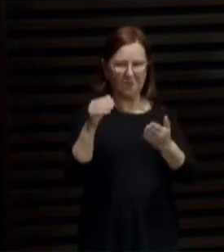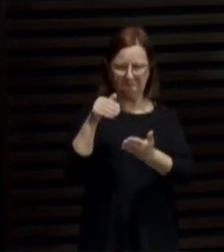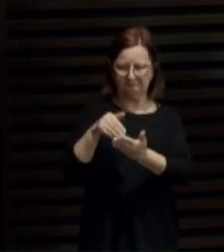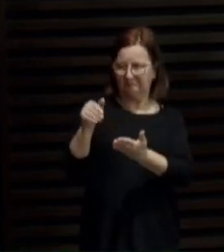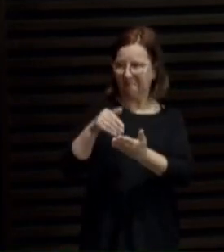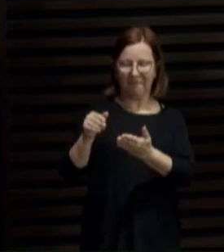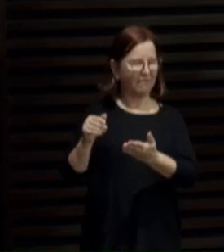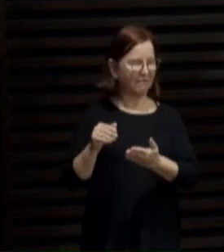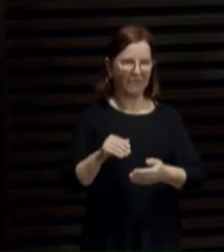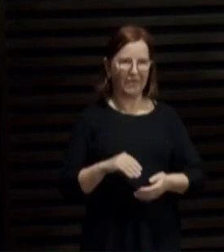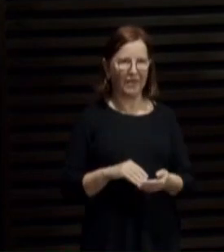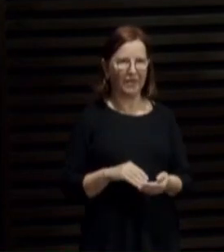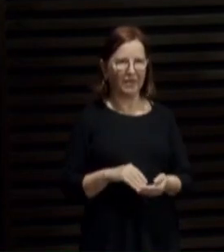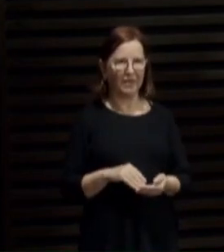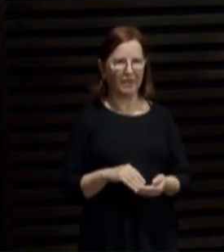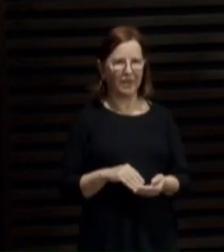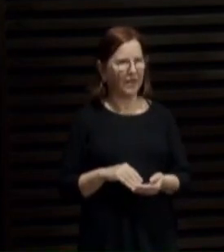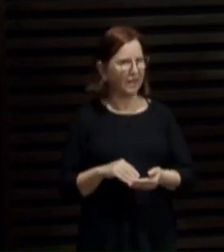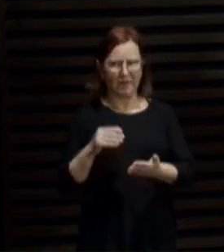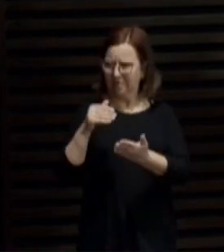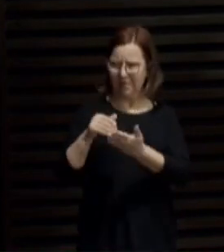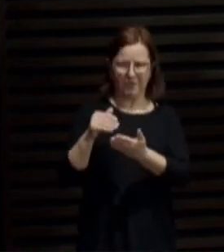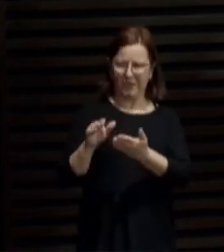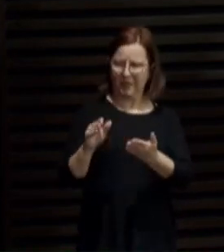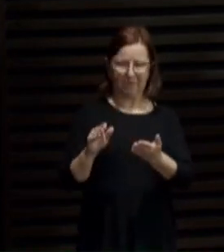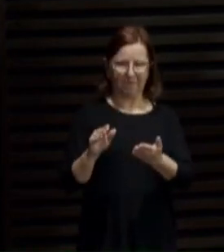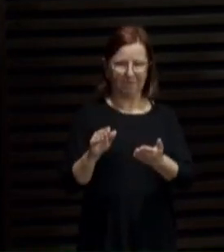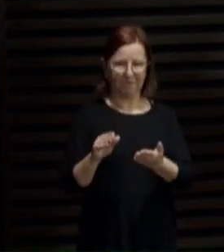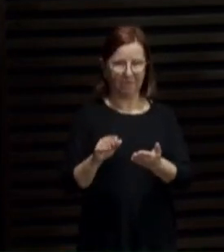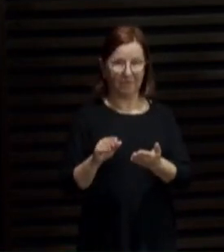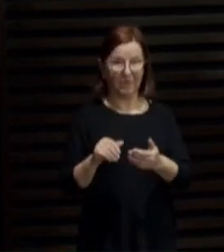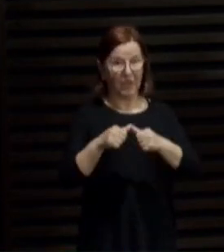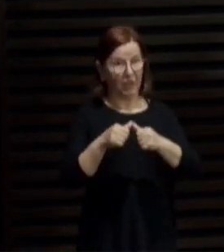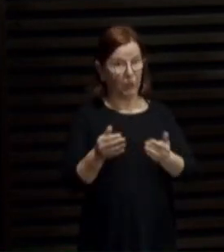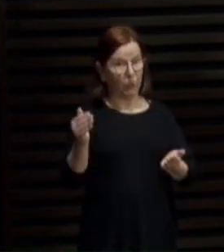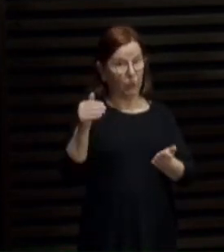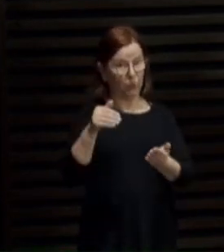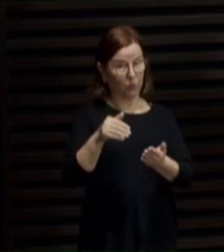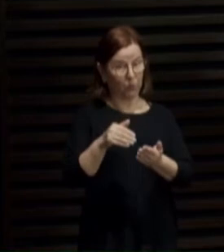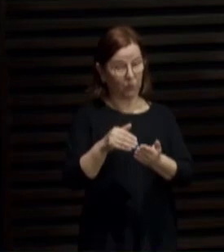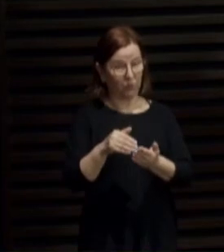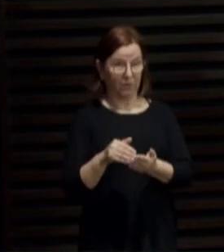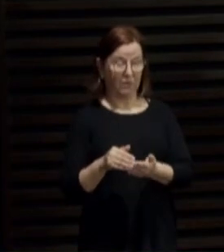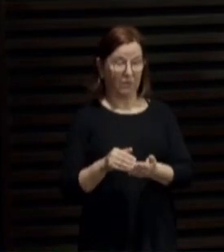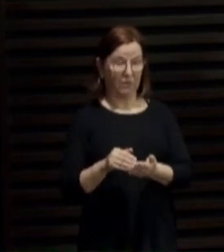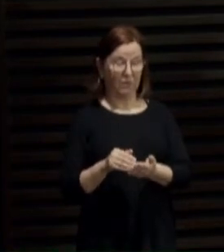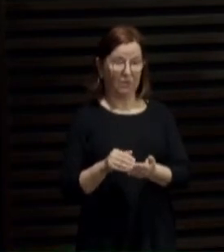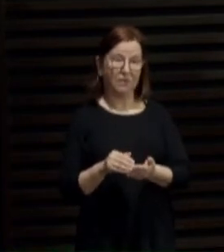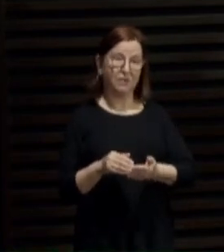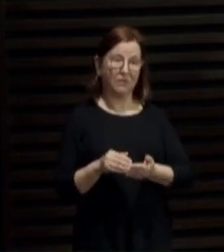exprobação, não para expulsão. Expulsão é o último caso. Às vezes é o